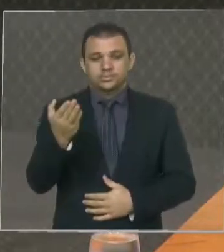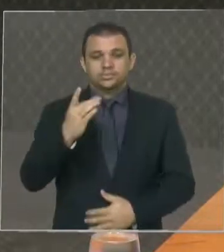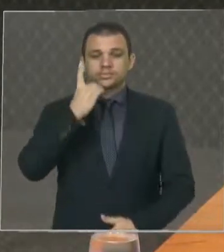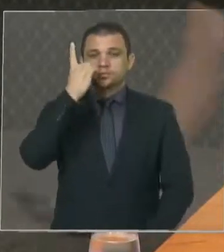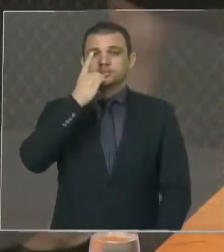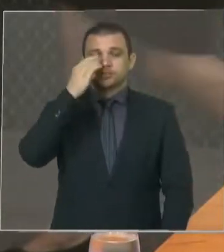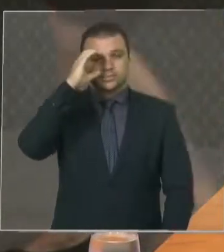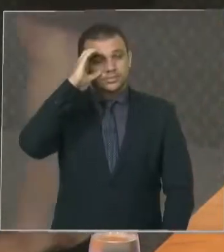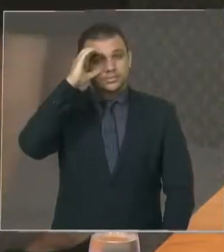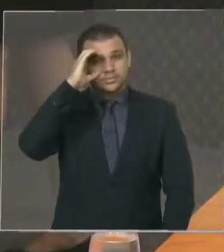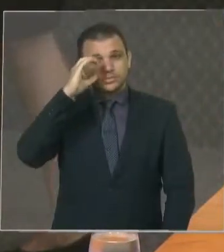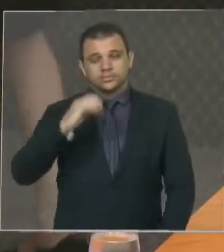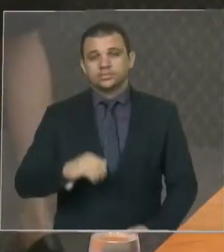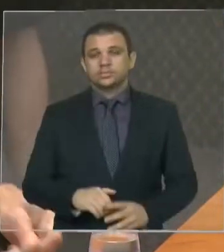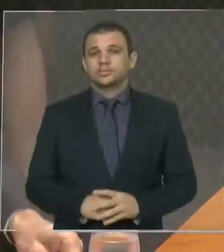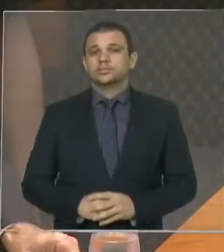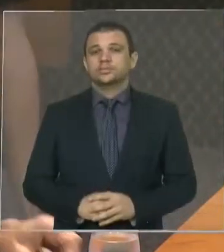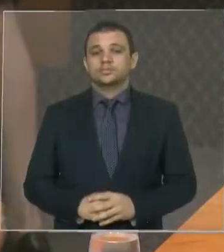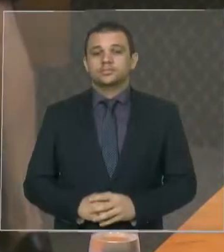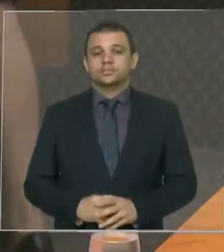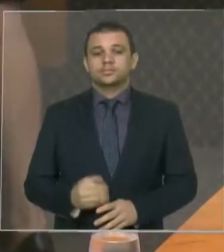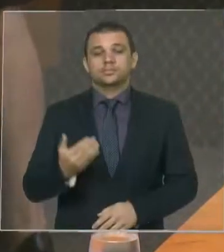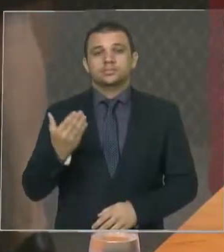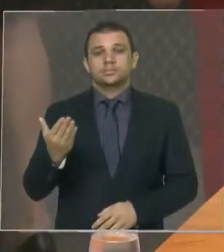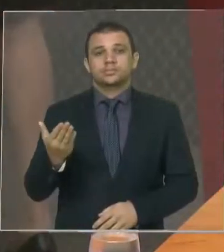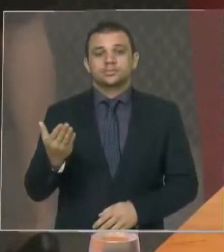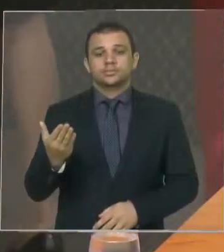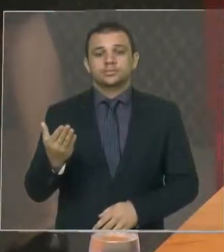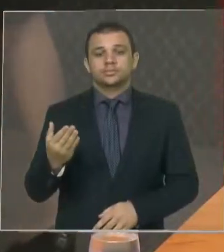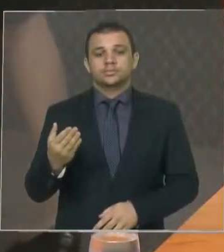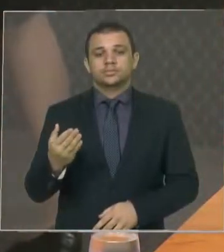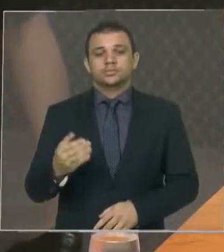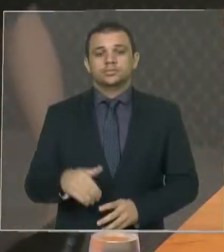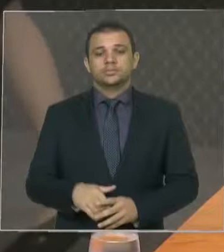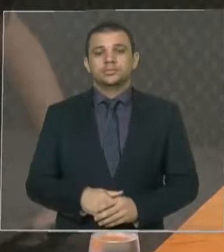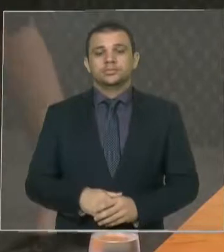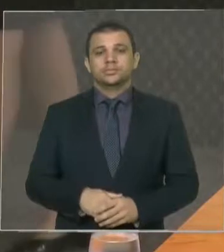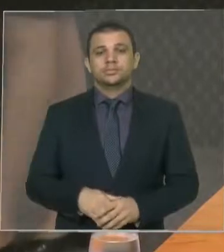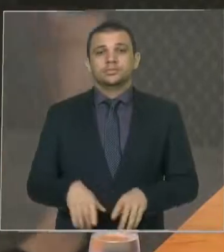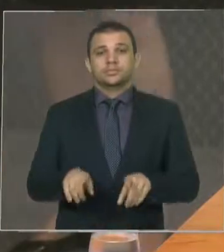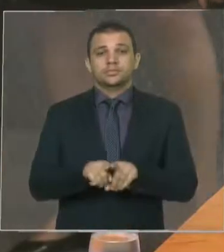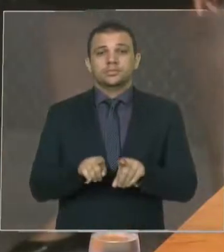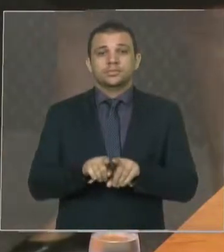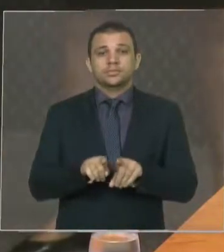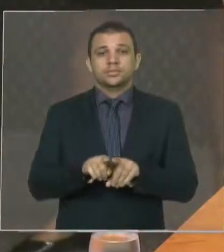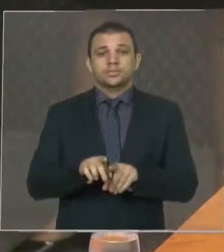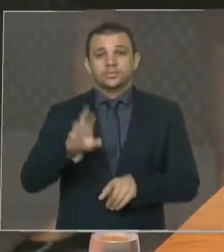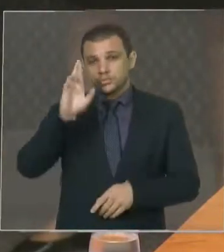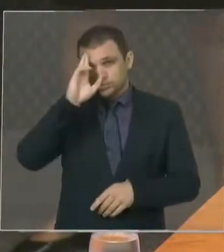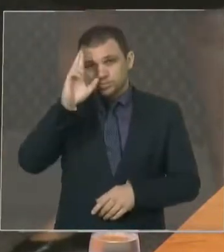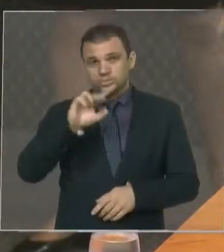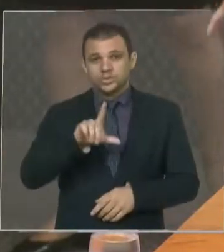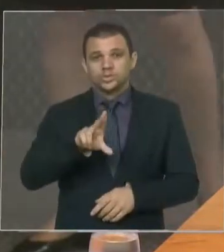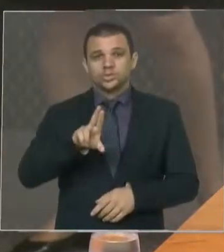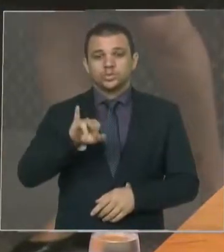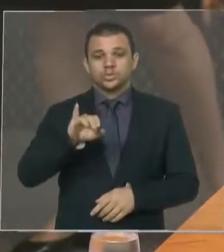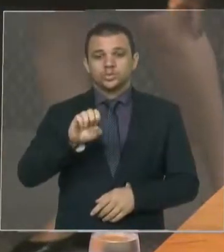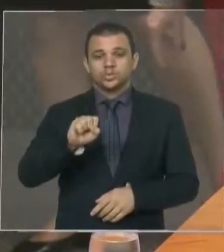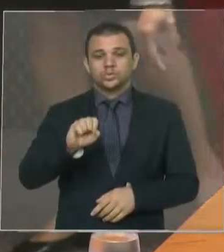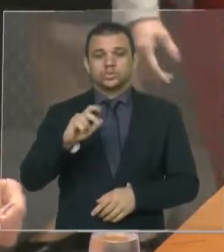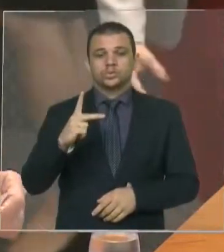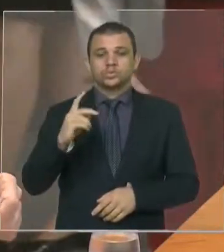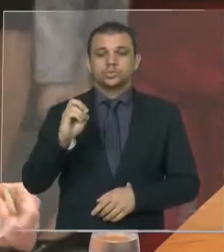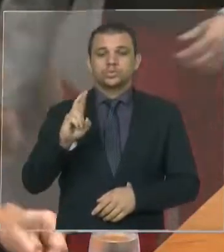Cabo Campos para essa sessão solene, senhor Luiz Carlos